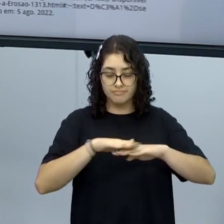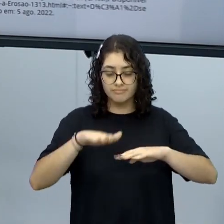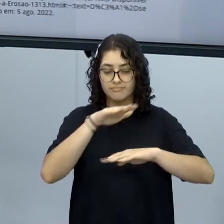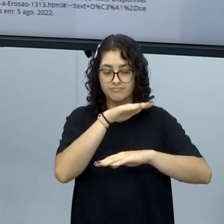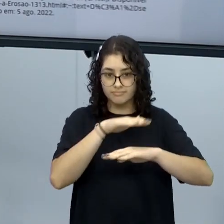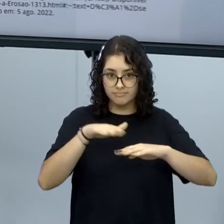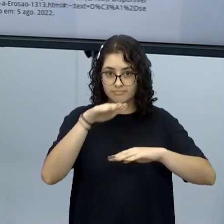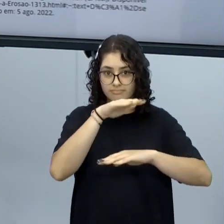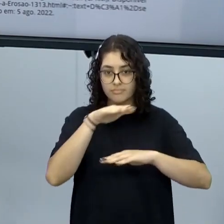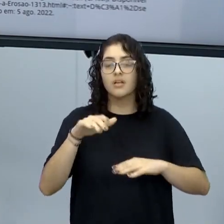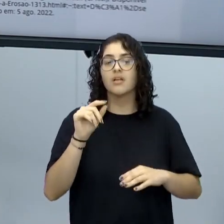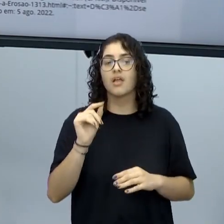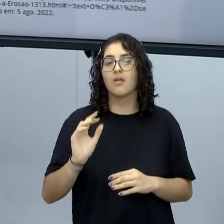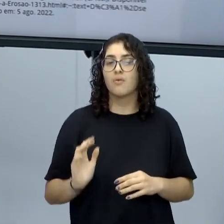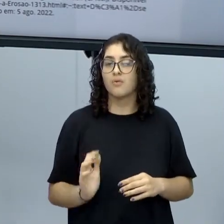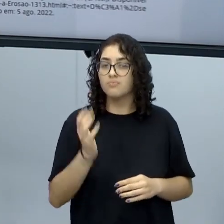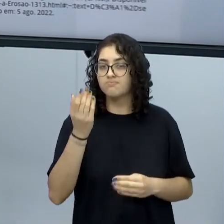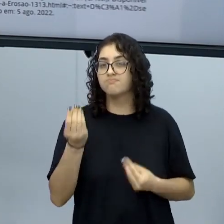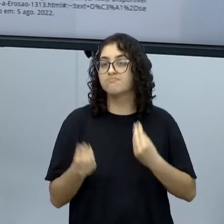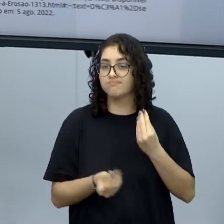Fechamos. O que acontece?